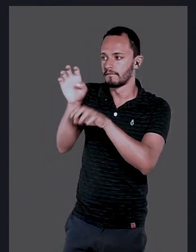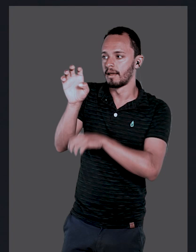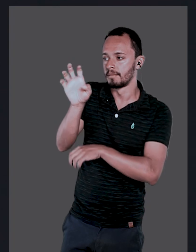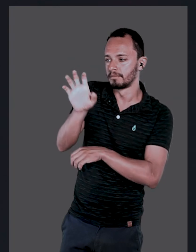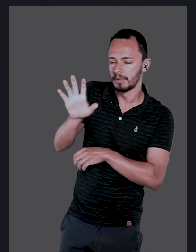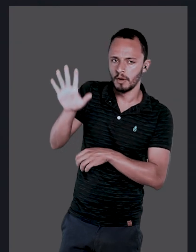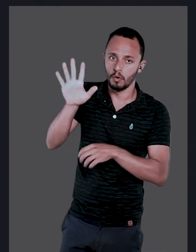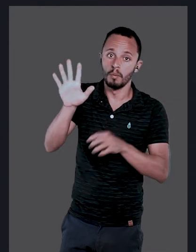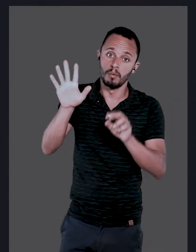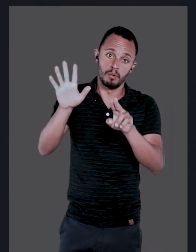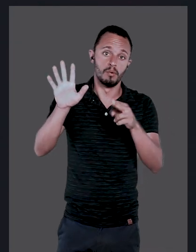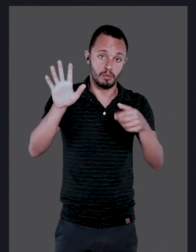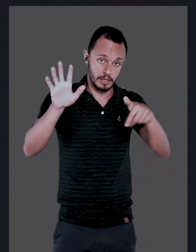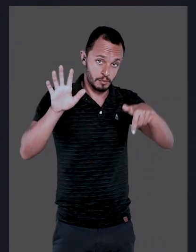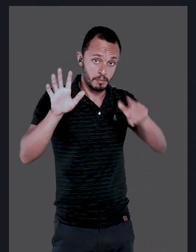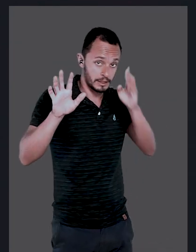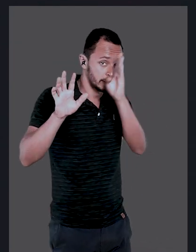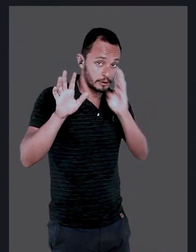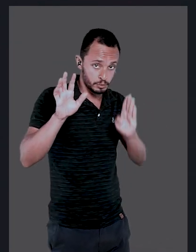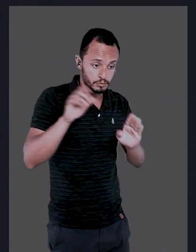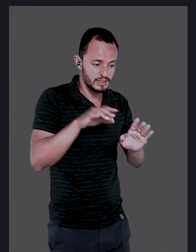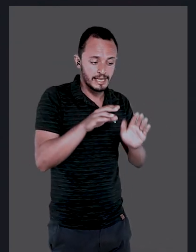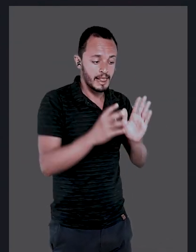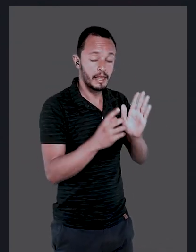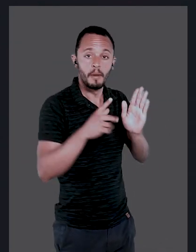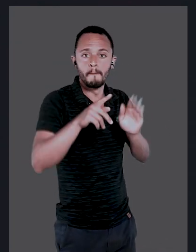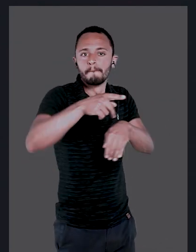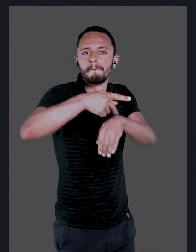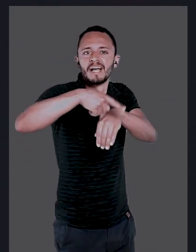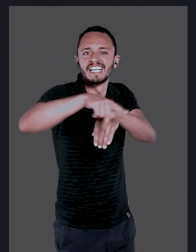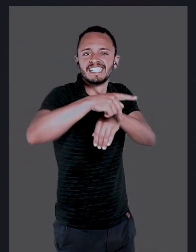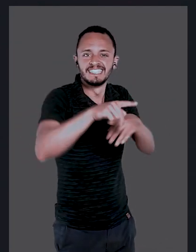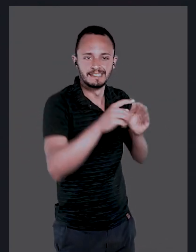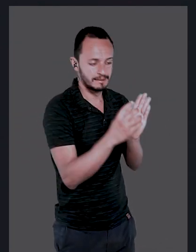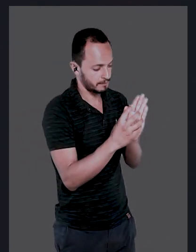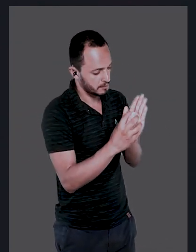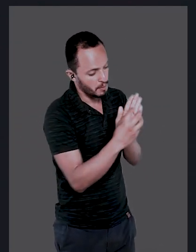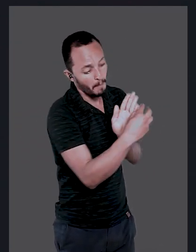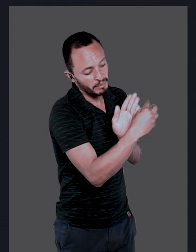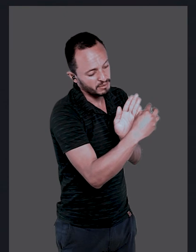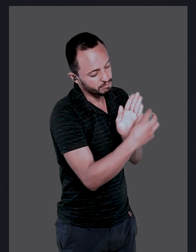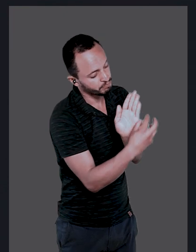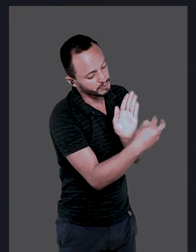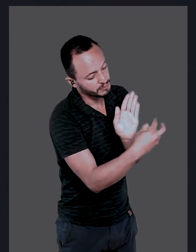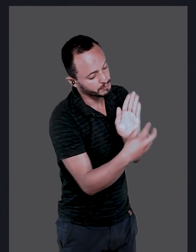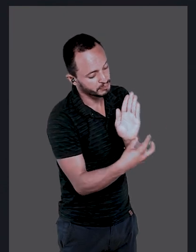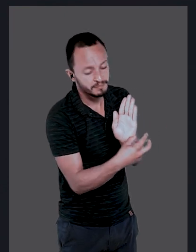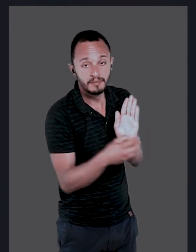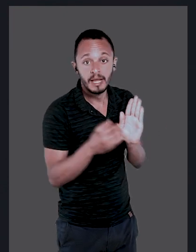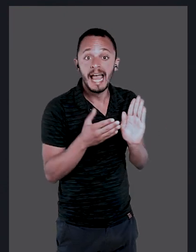próximo, no qual nós conseguimos sentir alguma familiaridade, mas não é exatamente o nosso país. E por